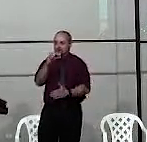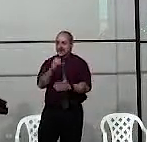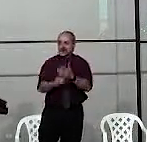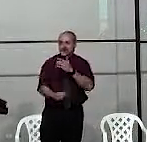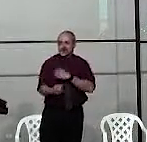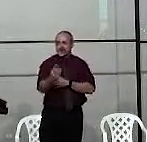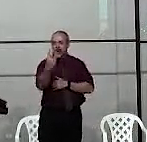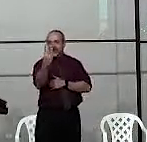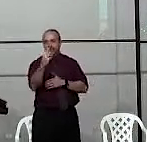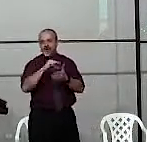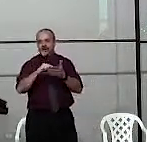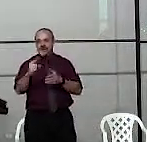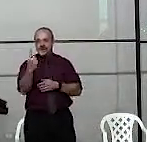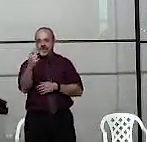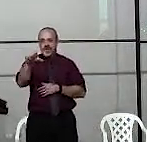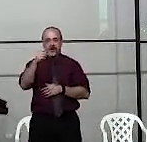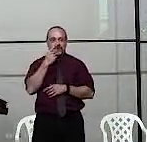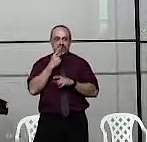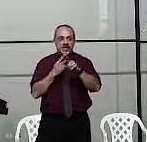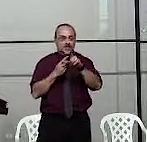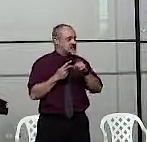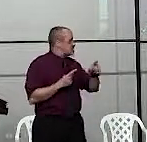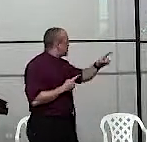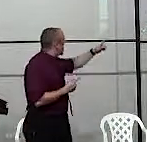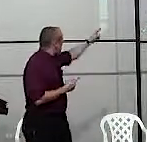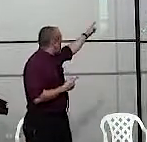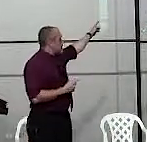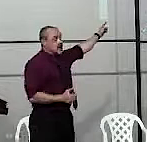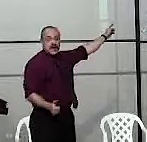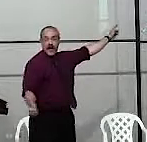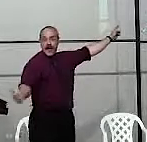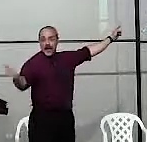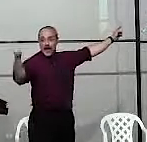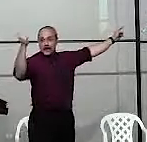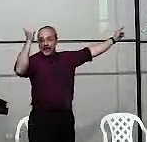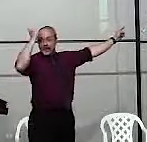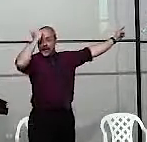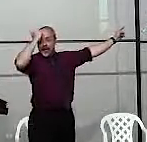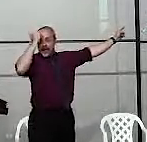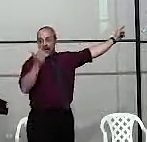Atos, capítulo 3, versículo 19 diz: